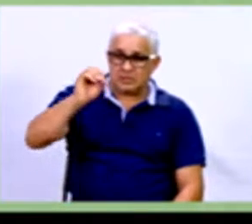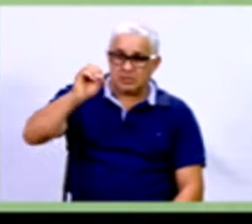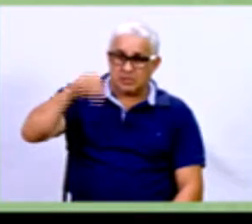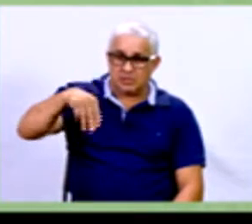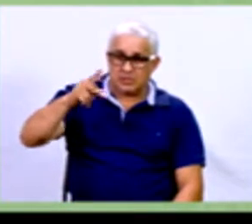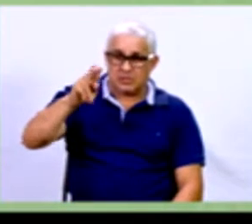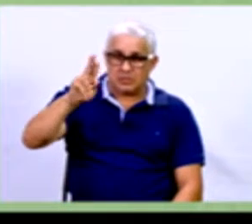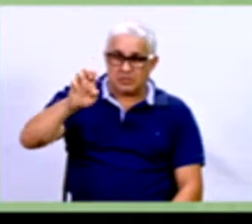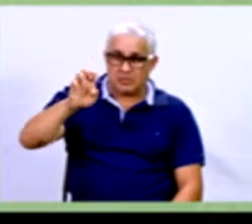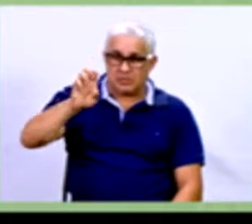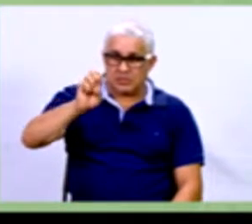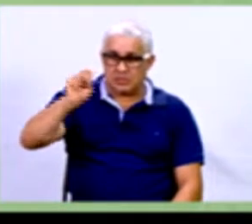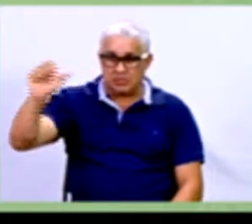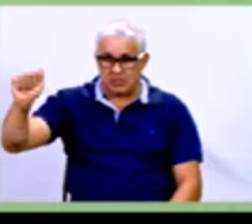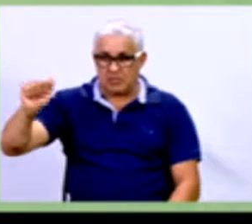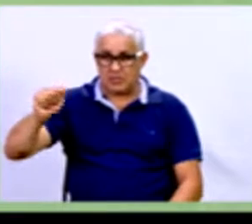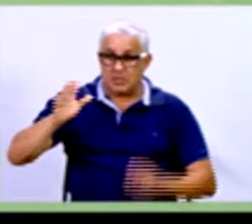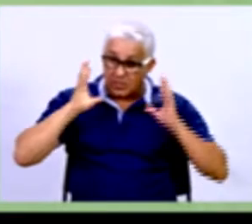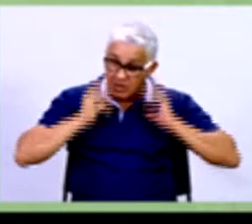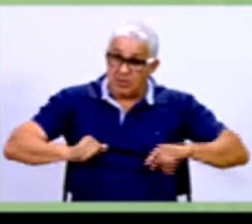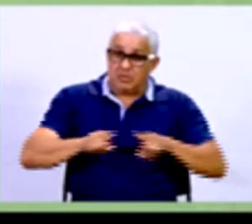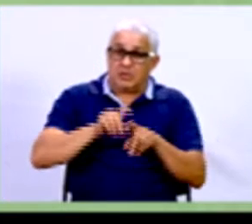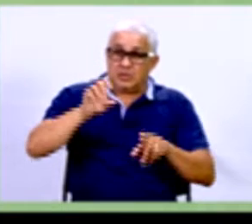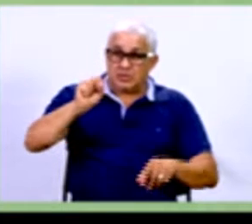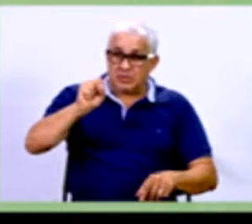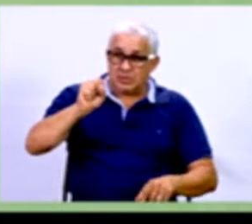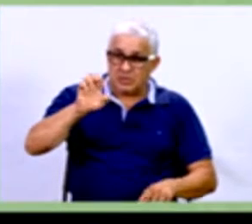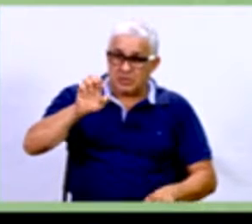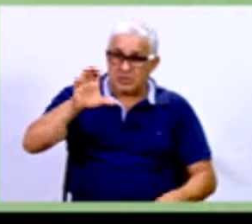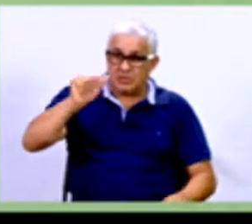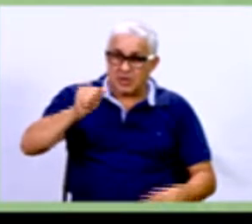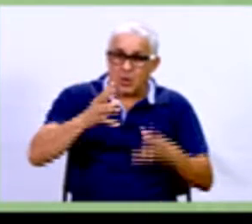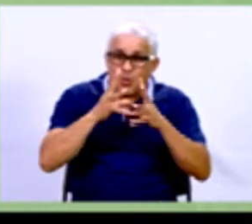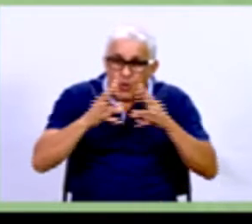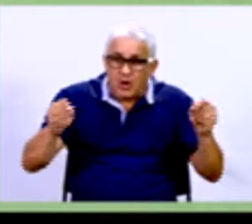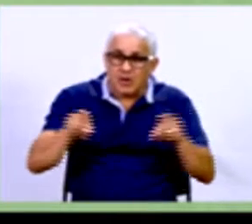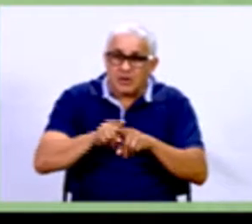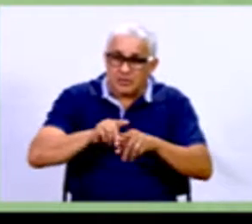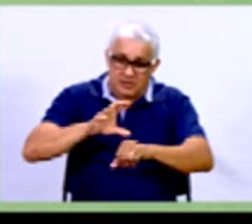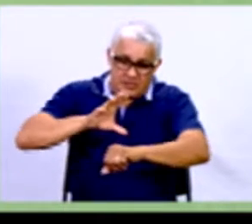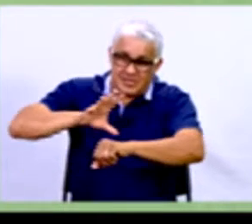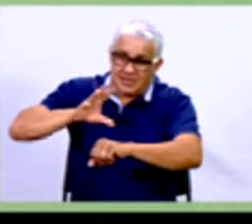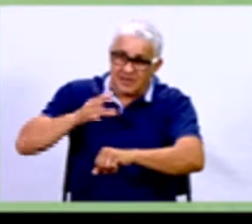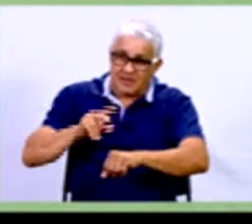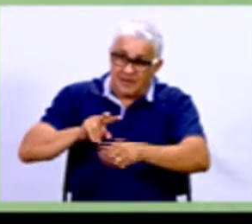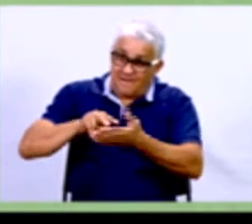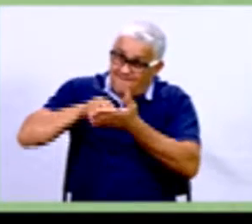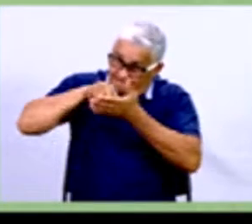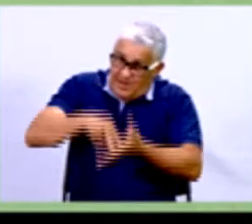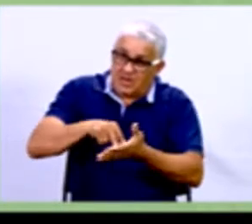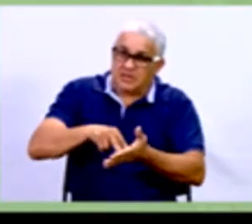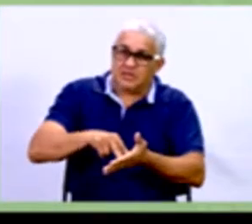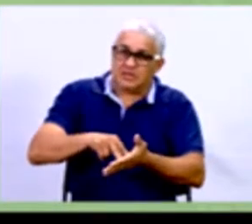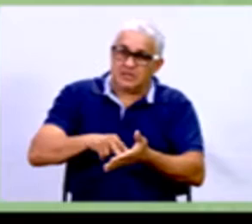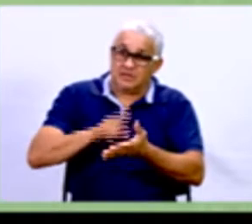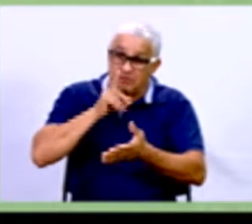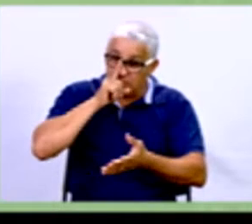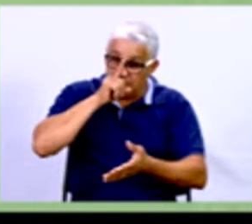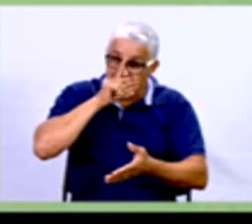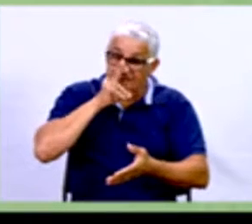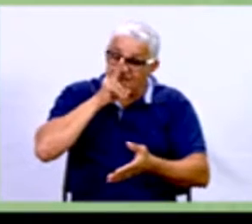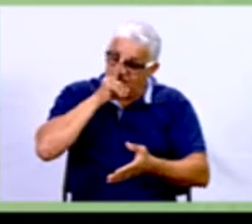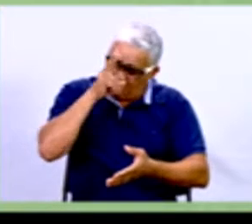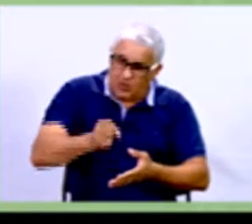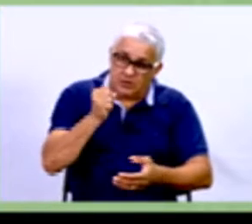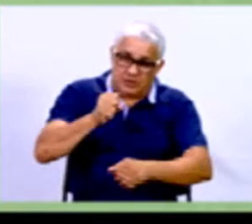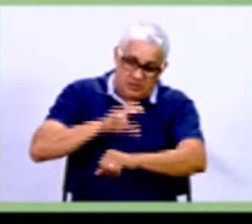e seca sobre o ferimento, pressionando com firmeza. É sempre bom aqui fala-se de usar uma atadura, né,